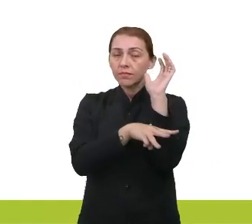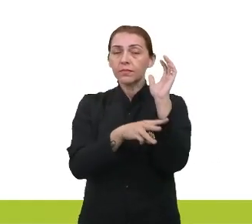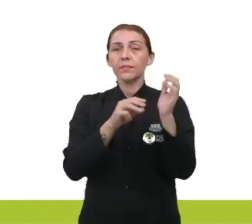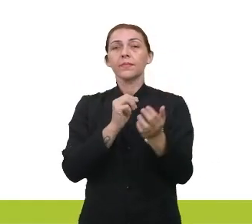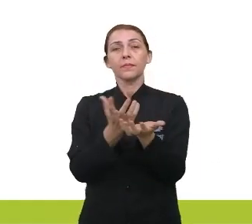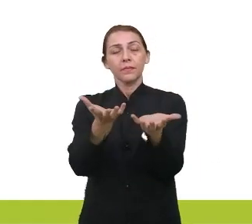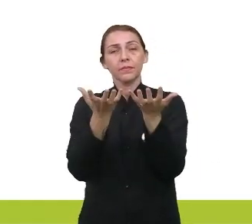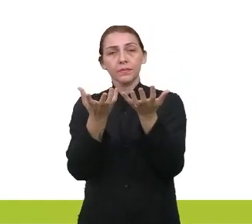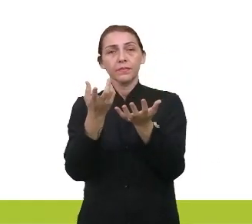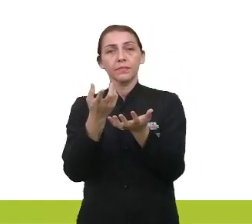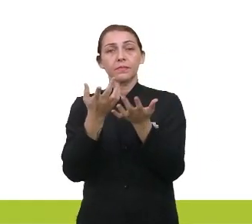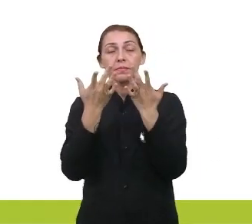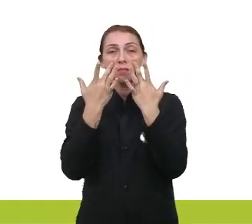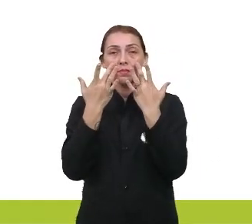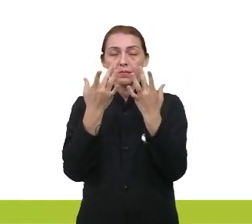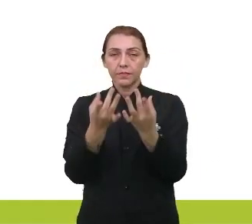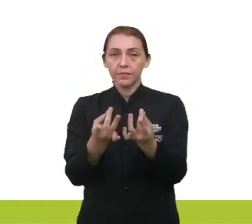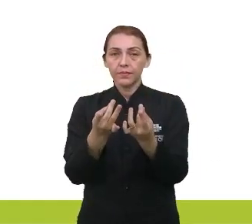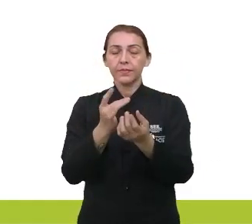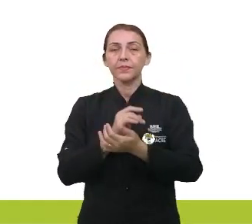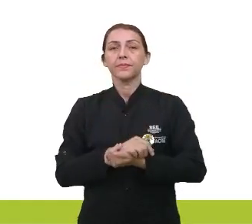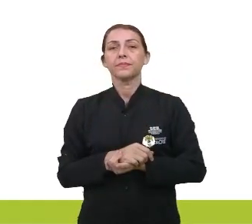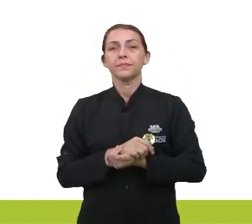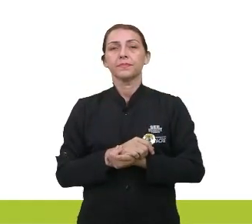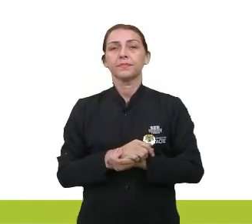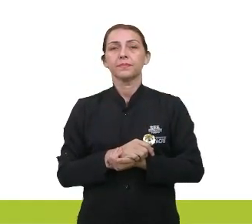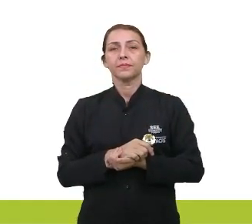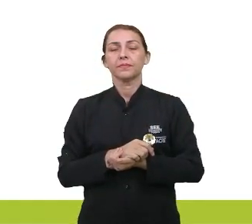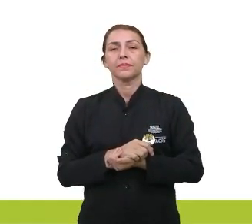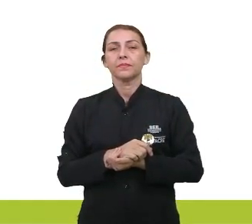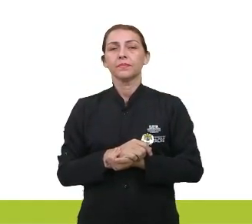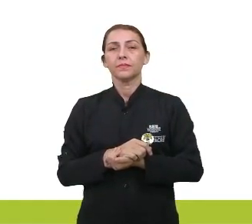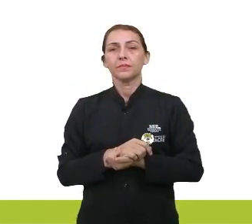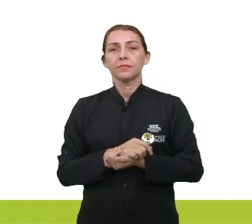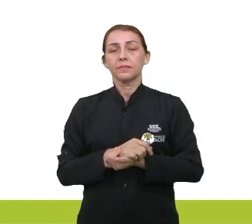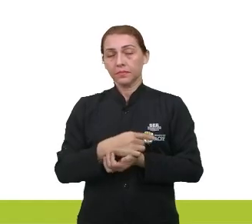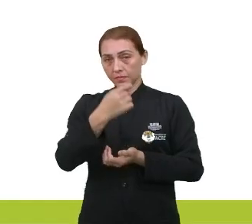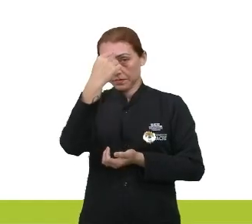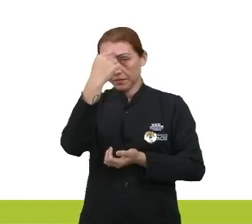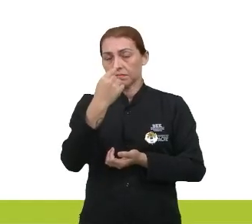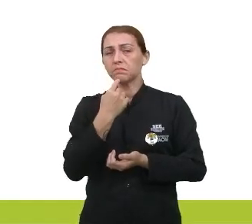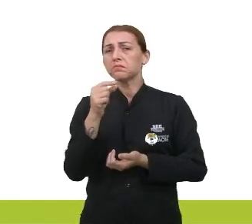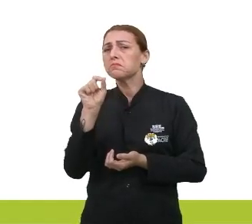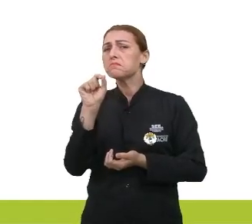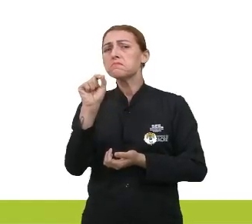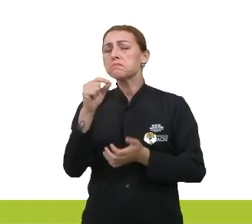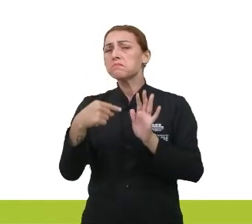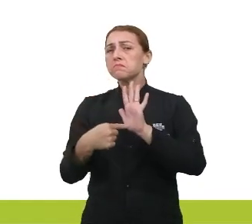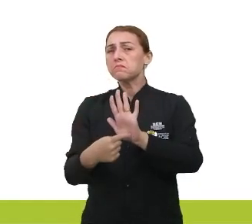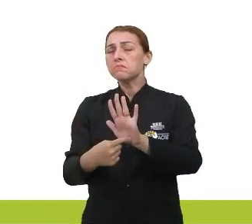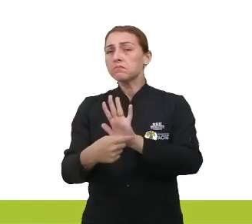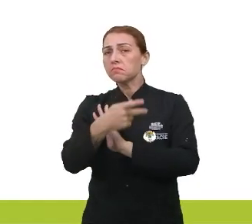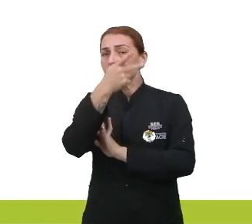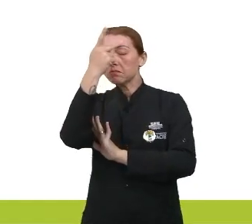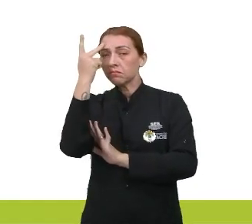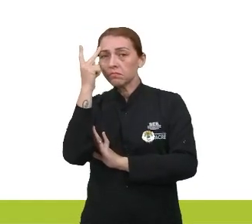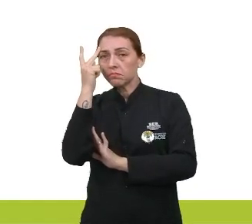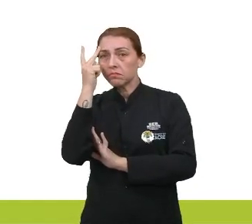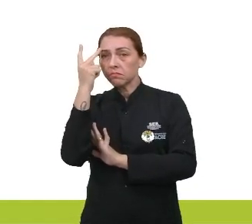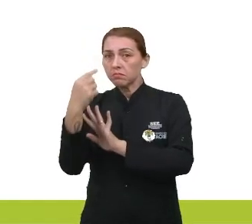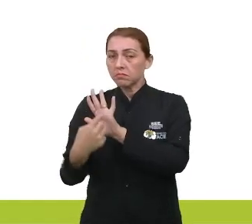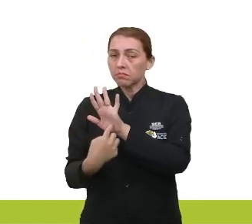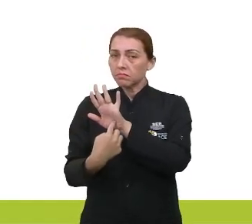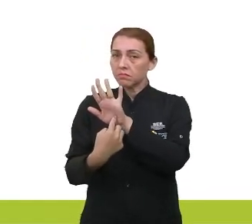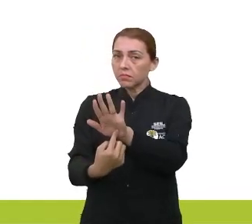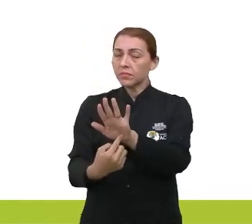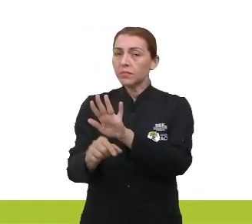E eu quero que vocês prestem bastante atenção. Olha a imagem, o que mostra. A pessoa ela está indicando